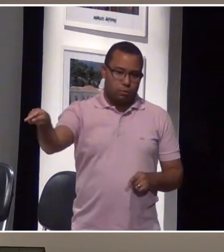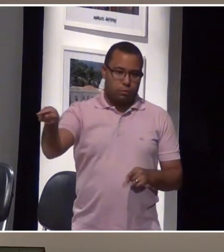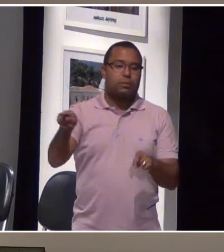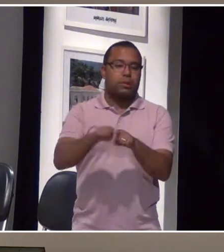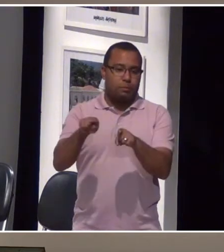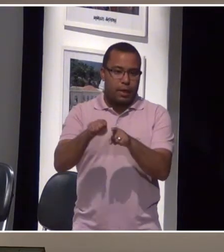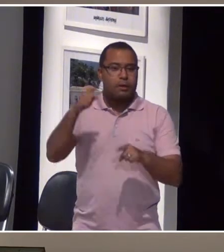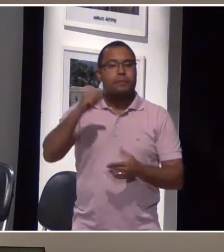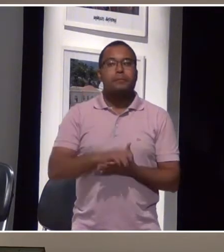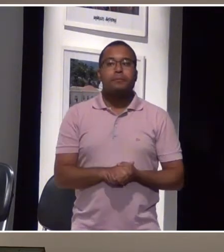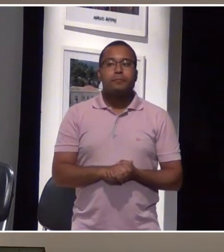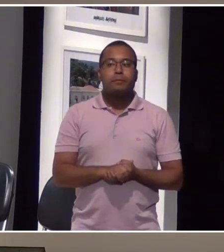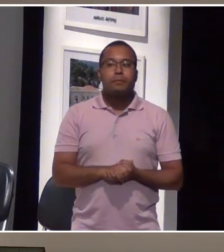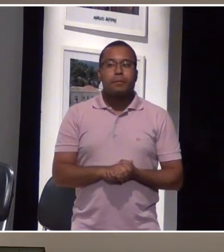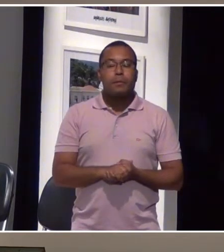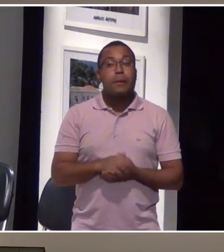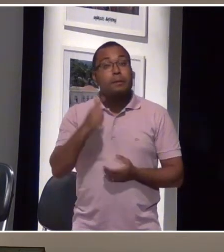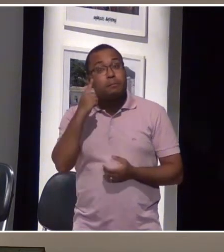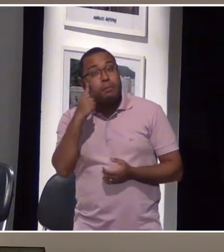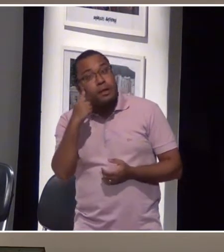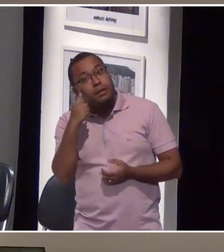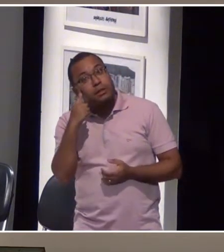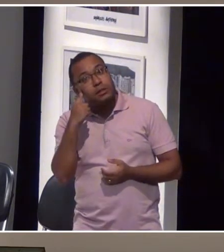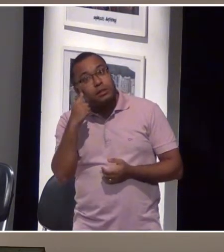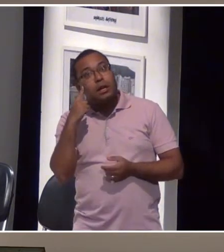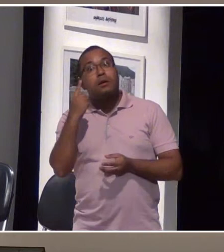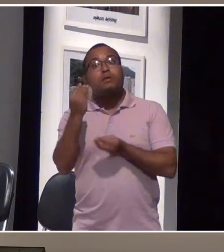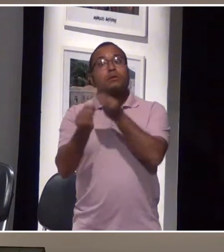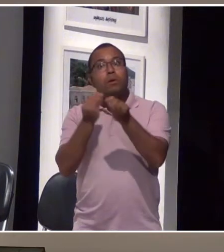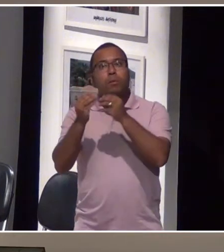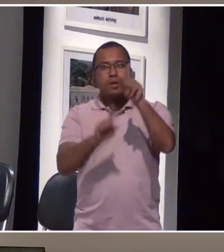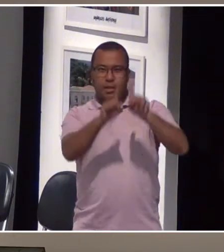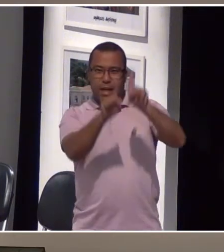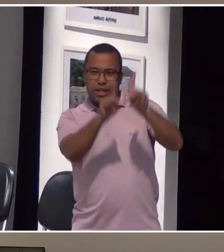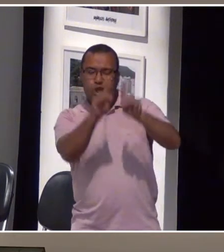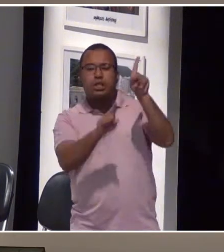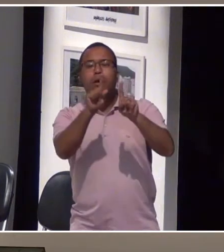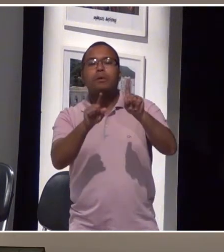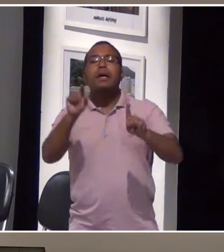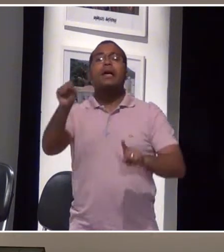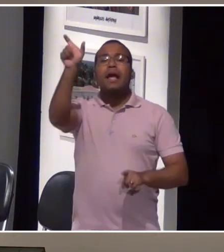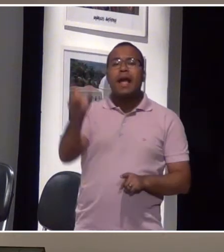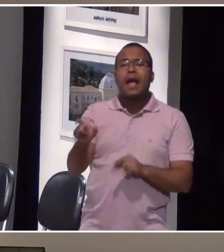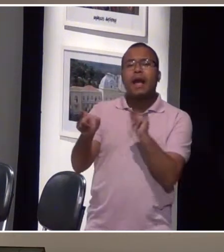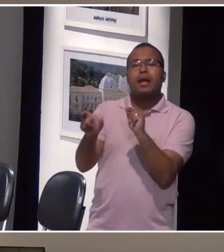também, obviamente, né? Mas são tentados identificar pelas estatísticas quem